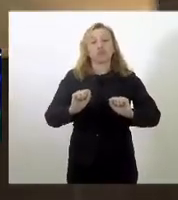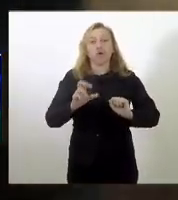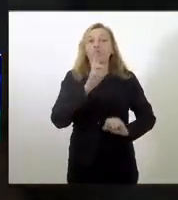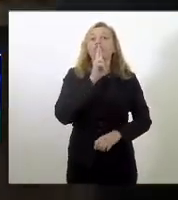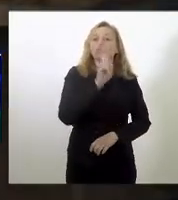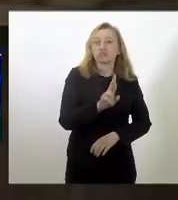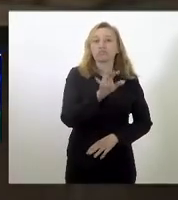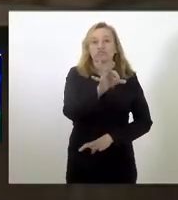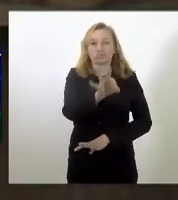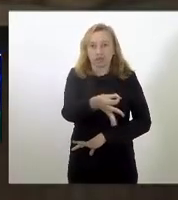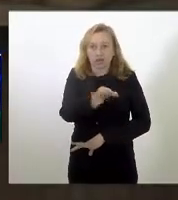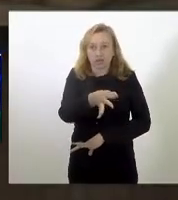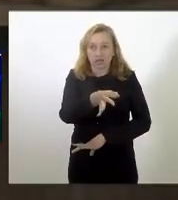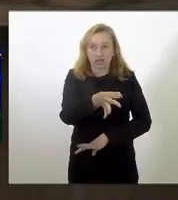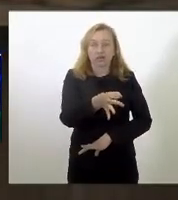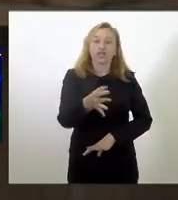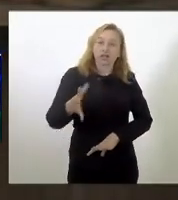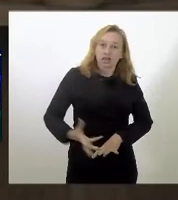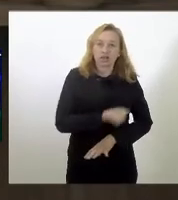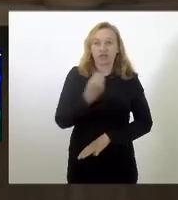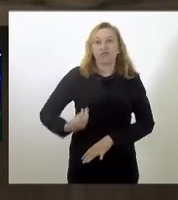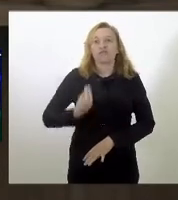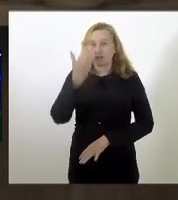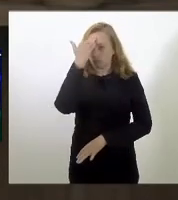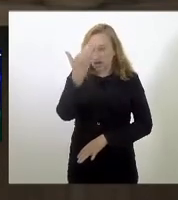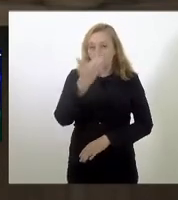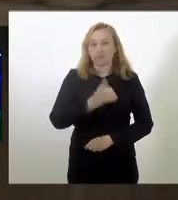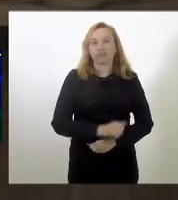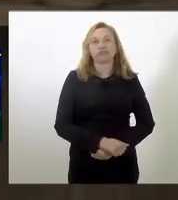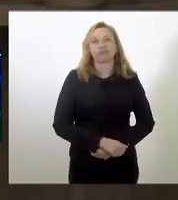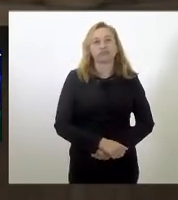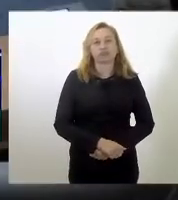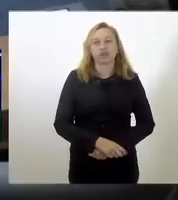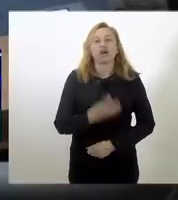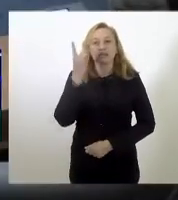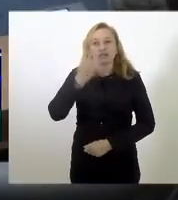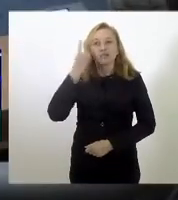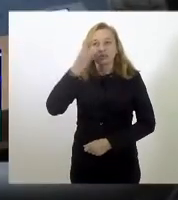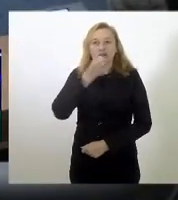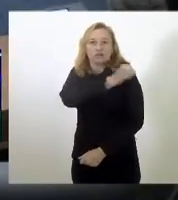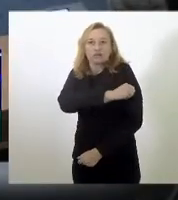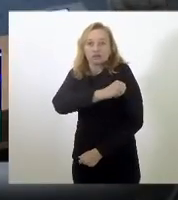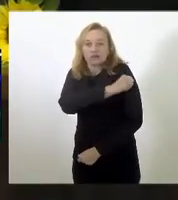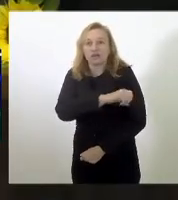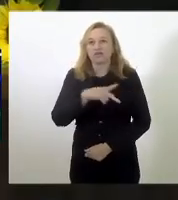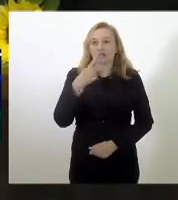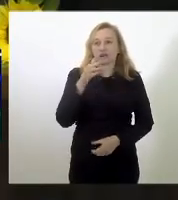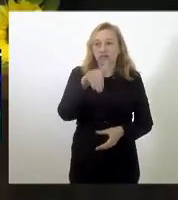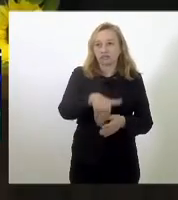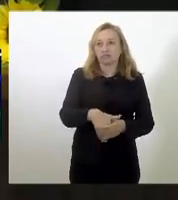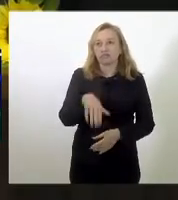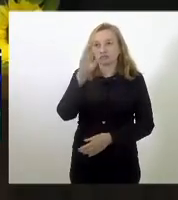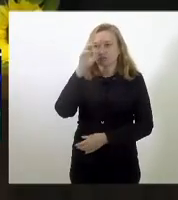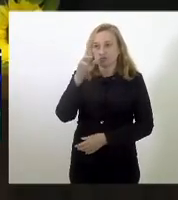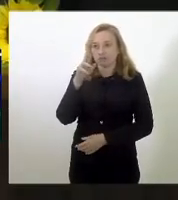resultados concretos e salva vidas. Muito obrigada. Deputada enfermeira Rejane, para declaração de voto, por